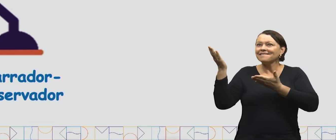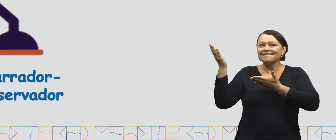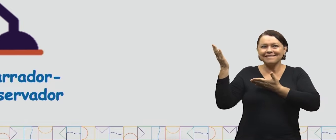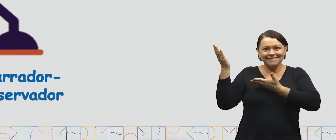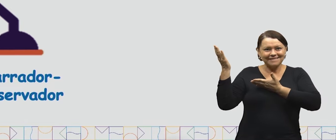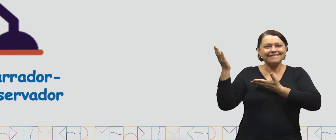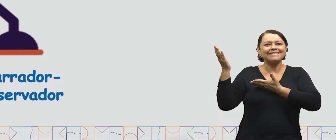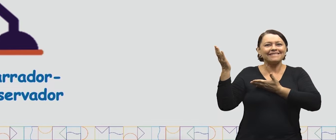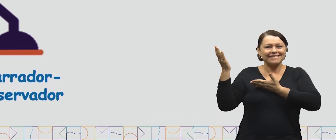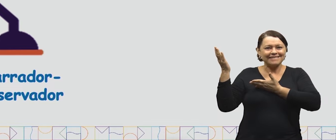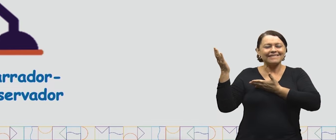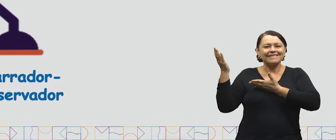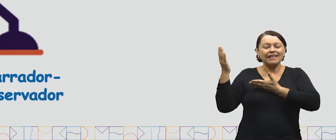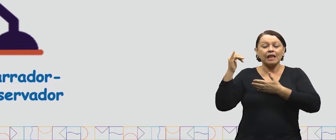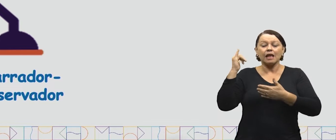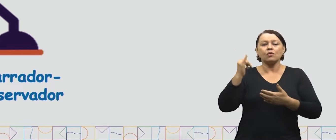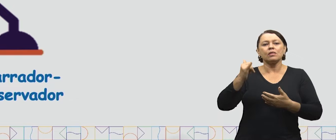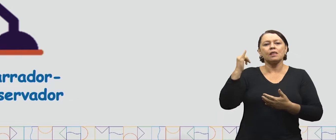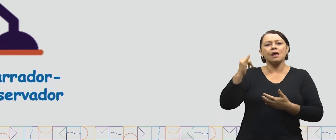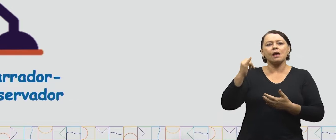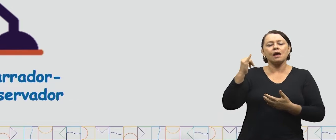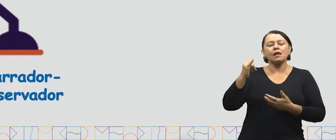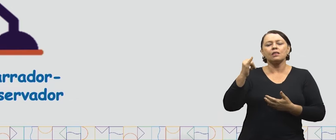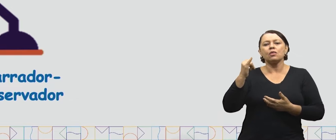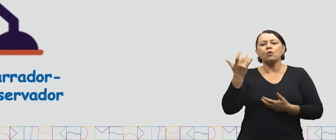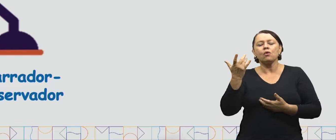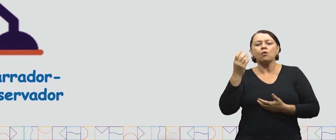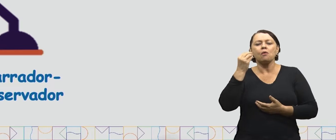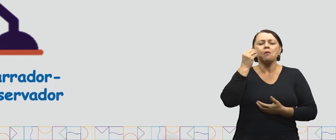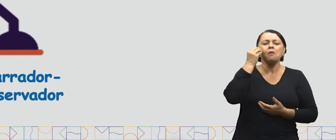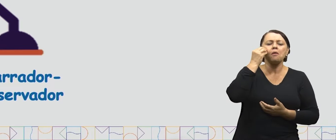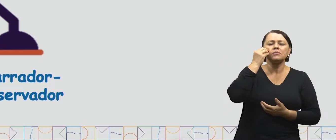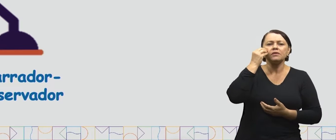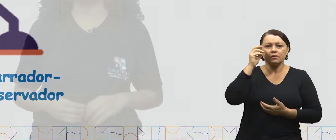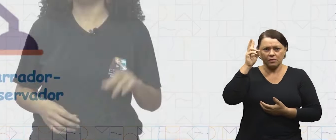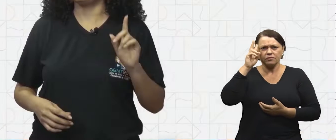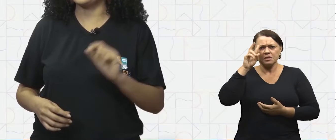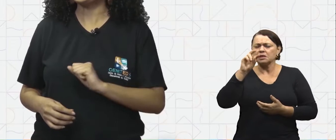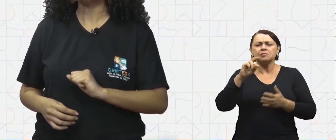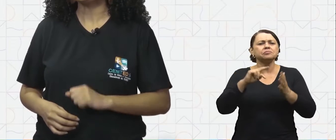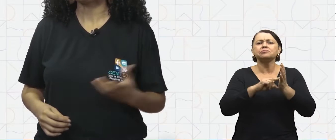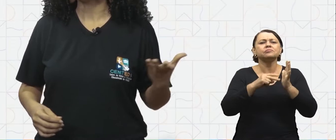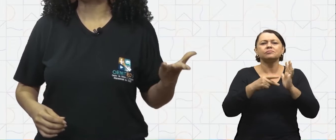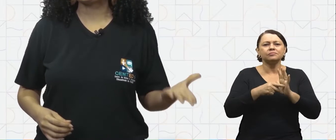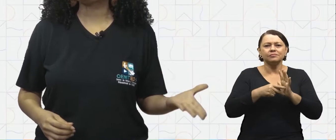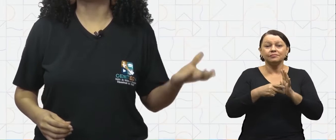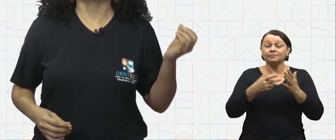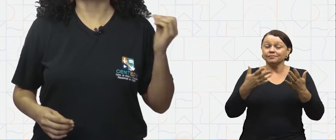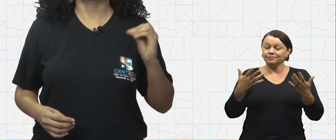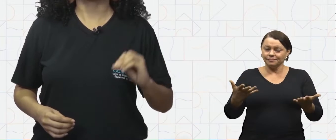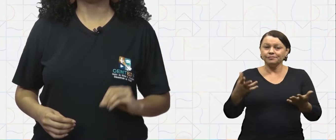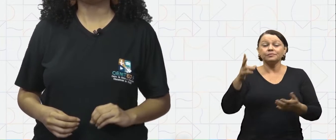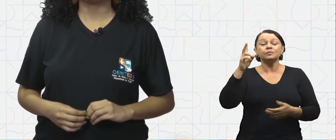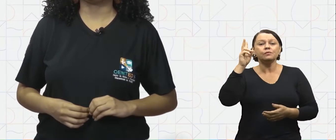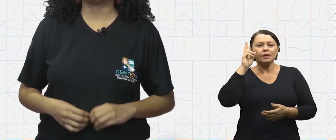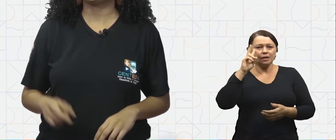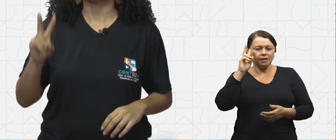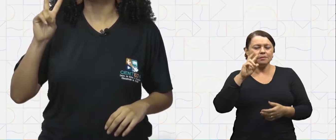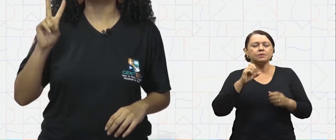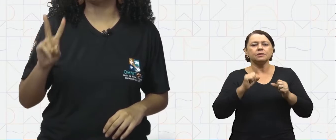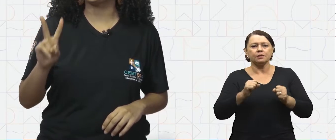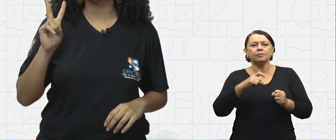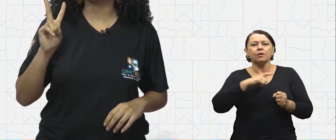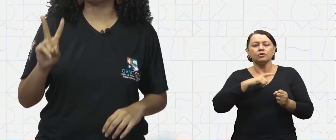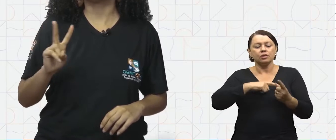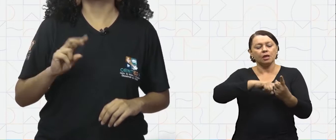Veja, narrador observador. Você lembra o que isso significa? Bom, lembre-se de que podem